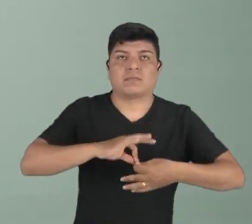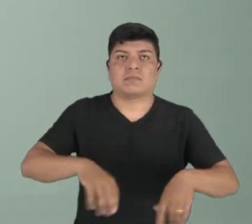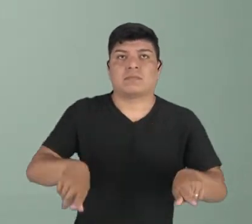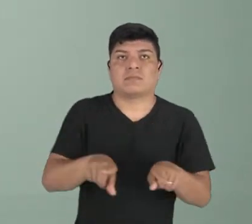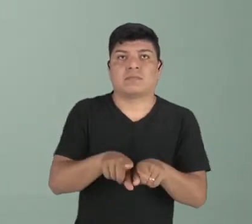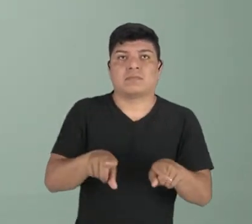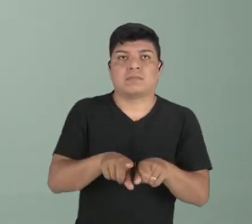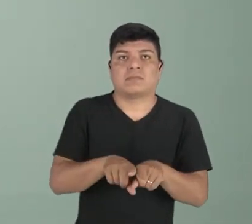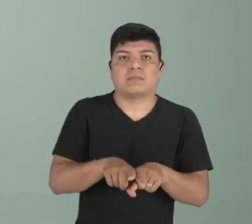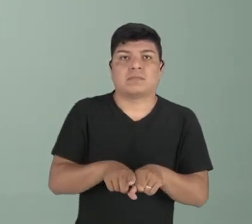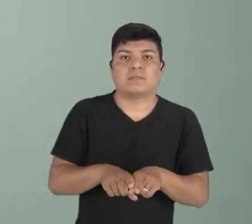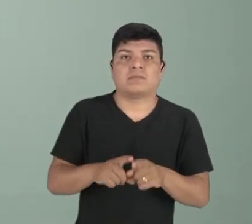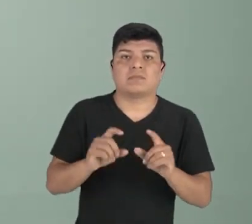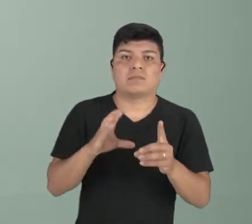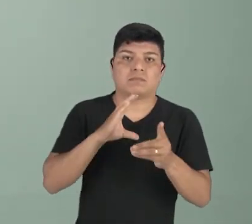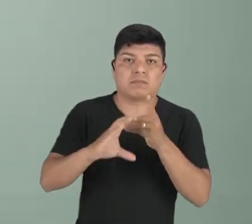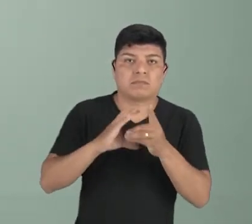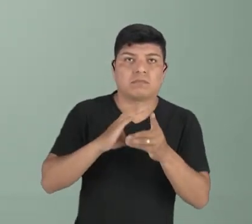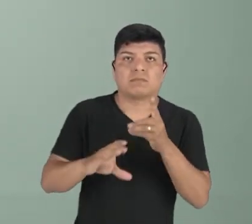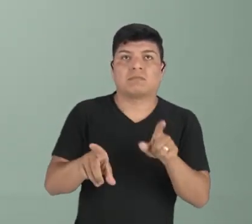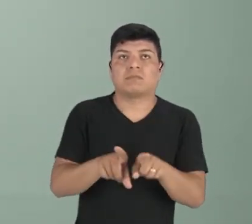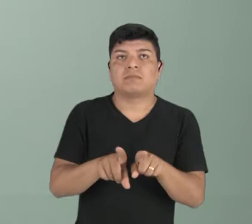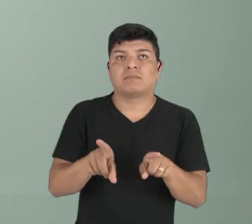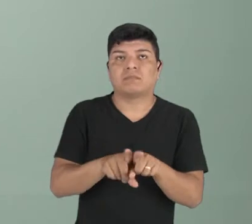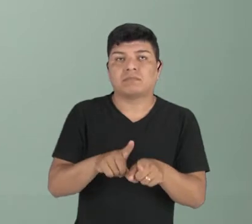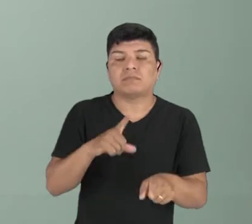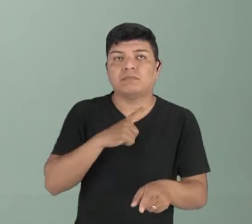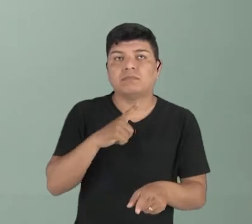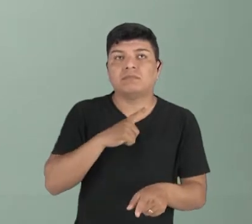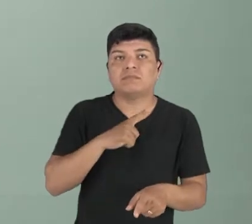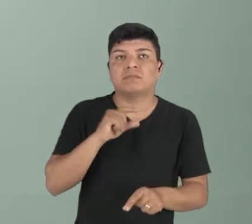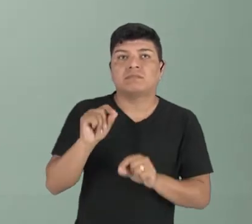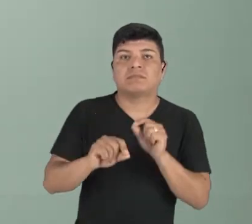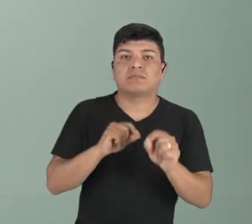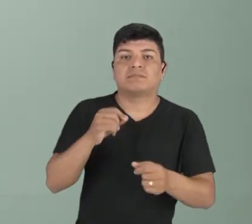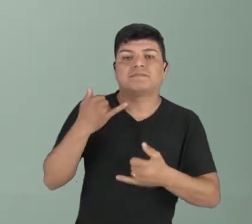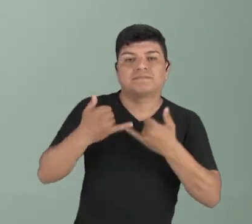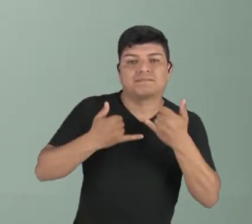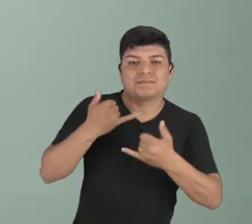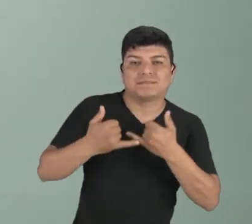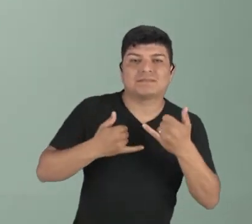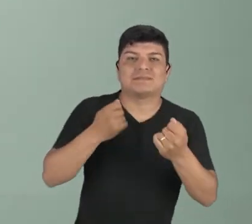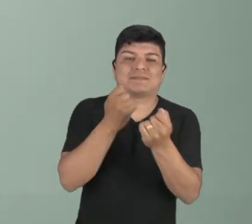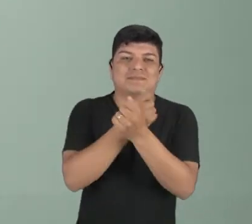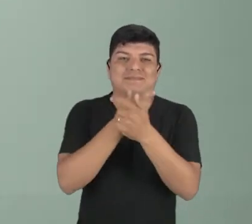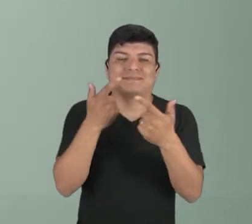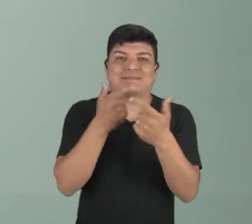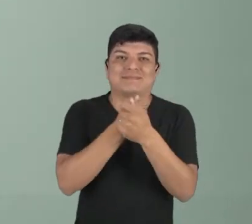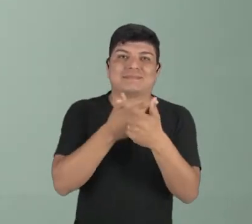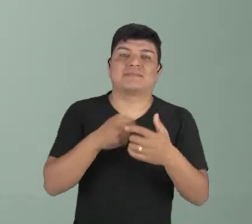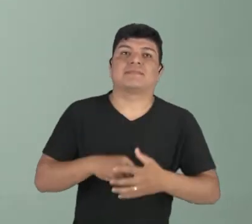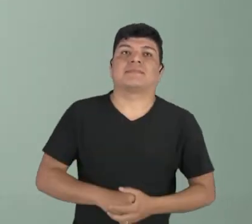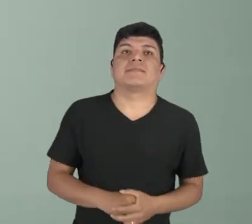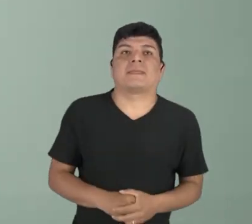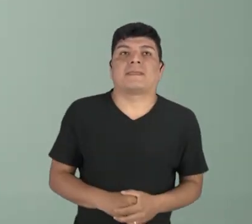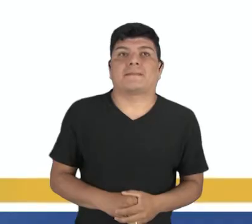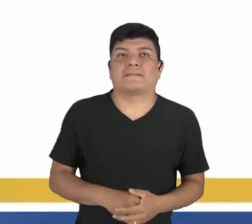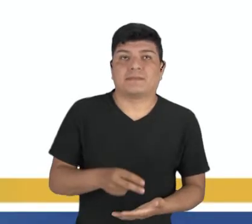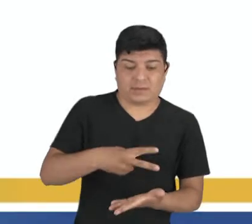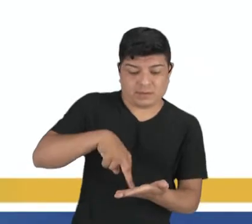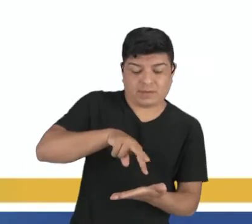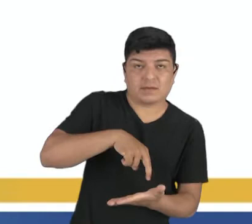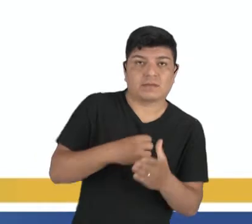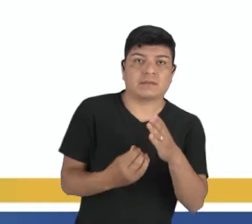do caráter também ritualístico, ela também tem essa função de divertimento, tá, galerinha? Danças de